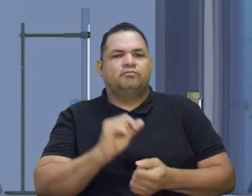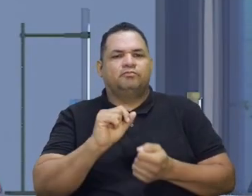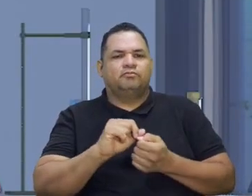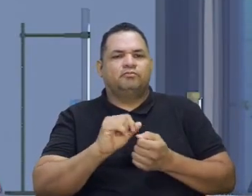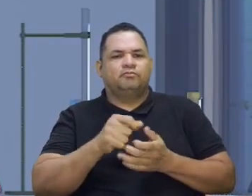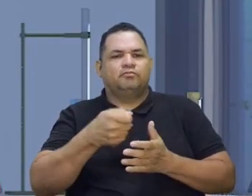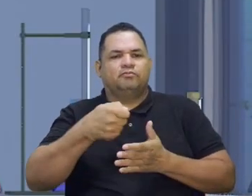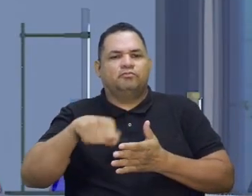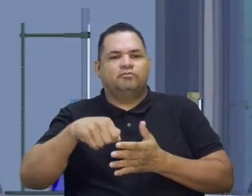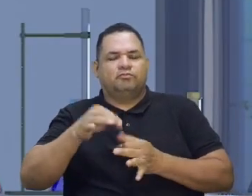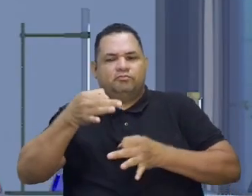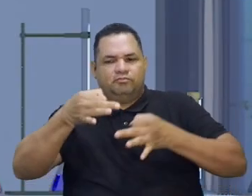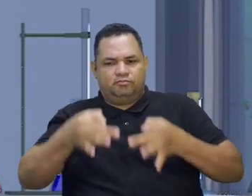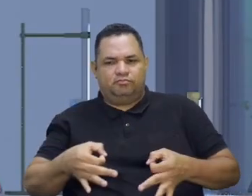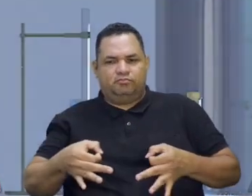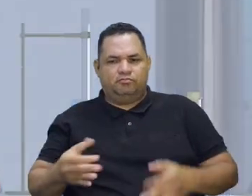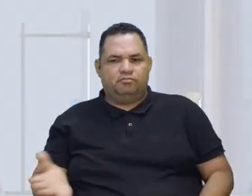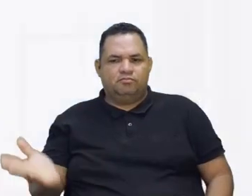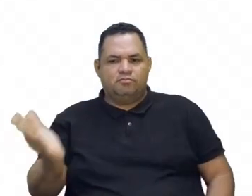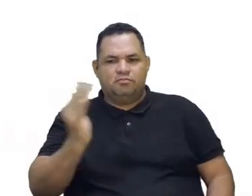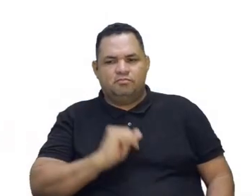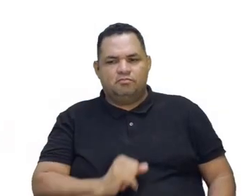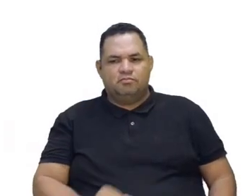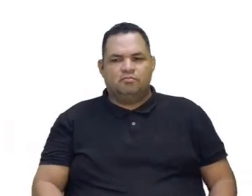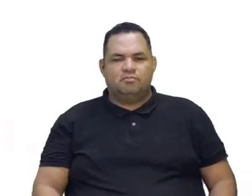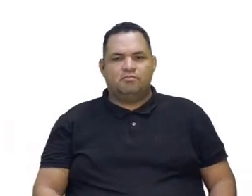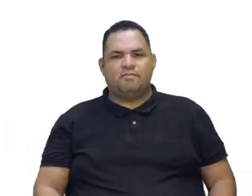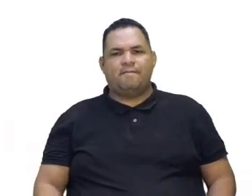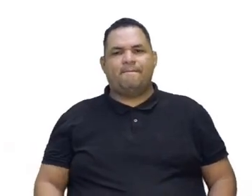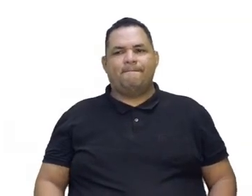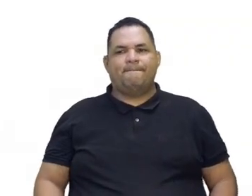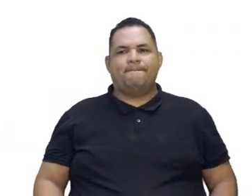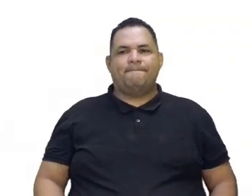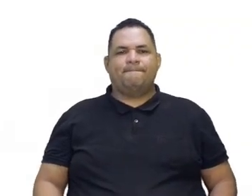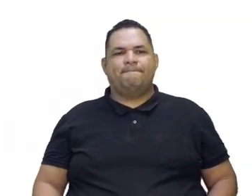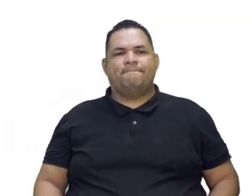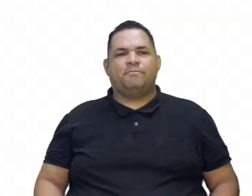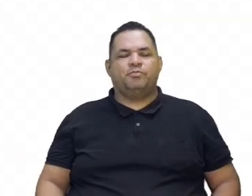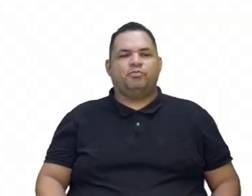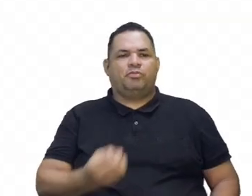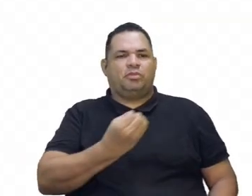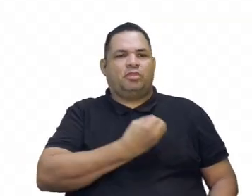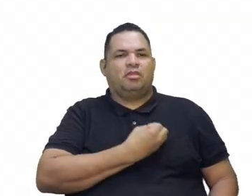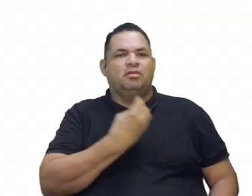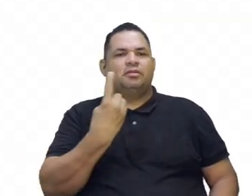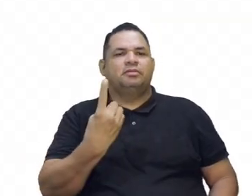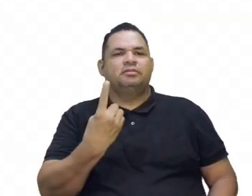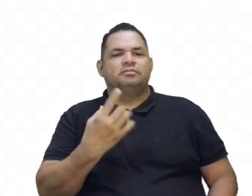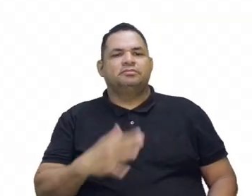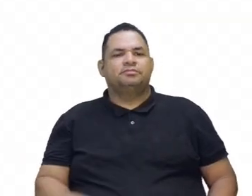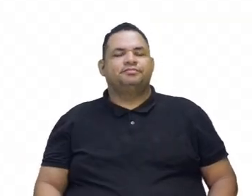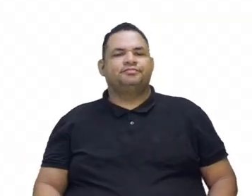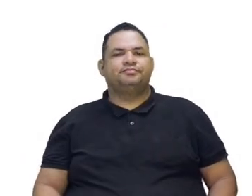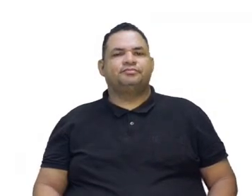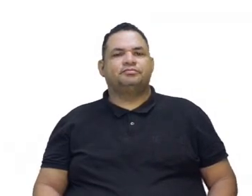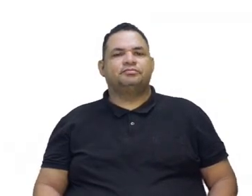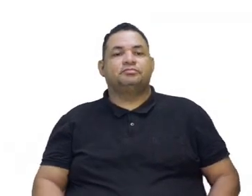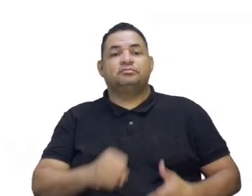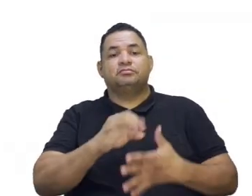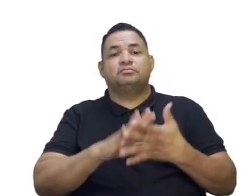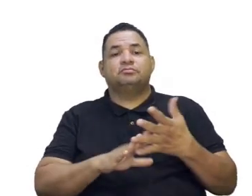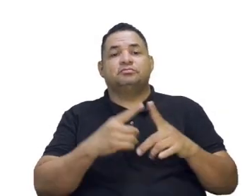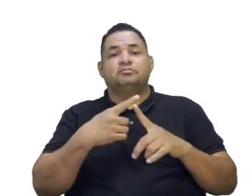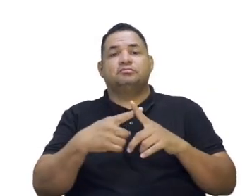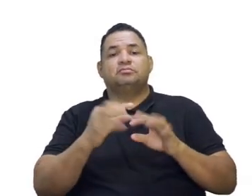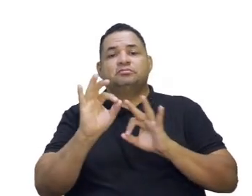fazer essa correção certinho. Vamos lá no slide. Na nossa questão de número 1, é uma questão bem legal porque